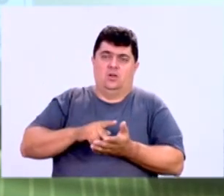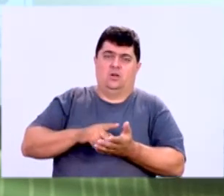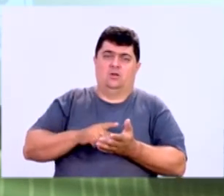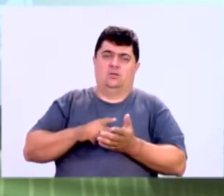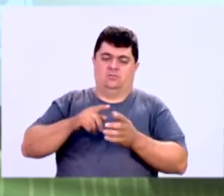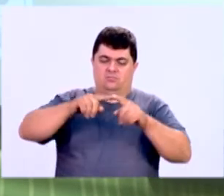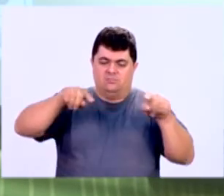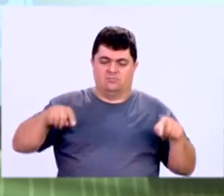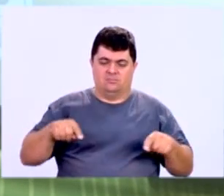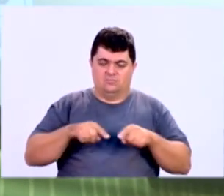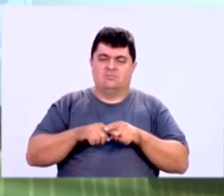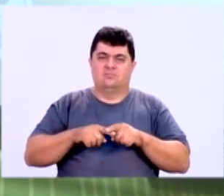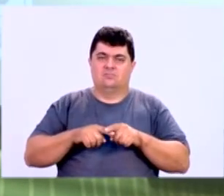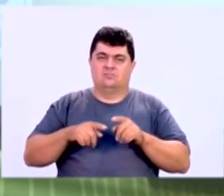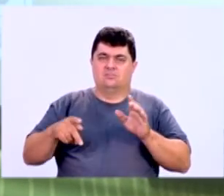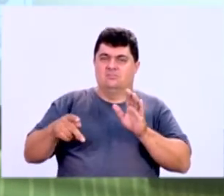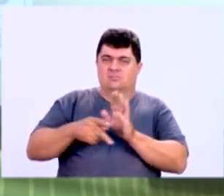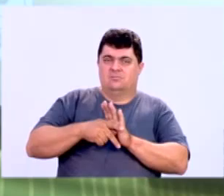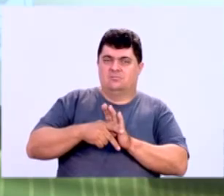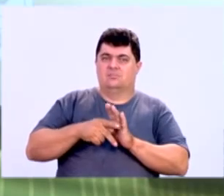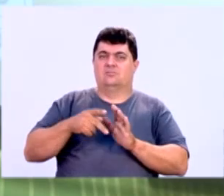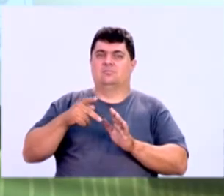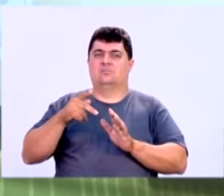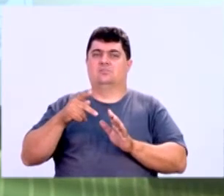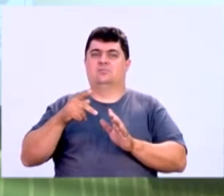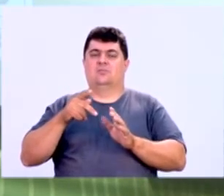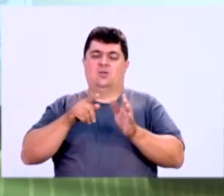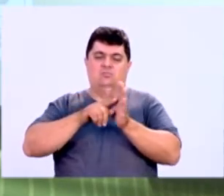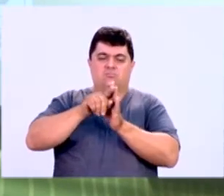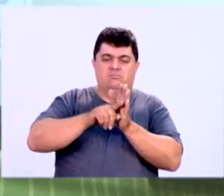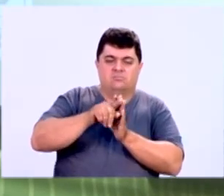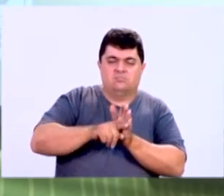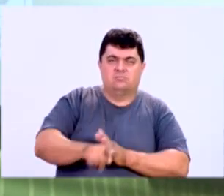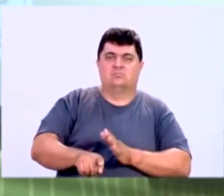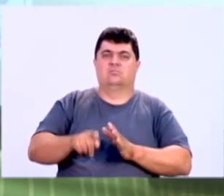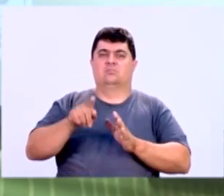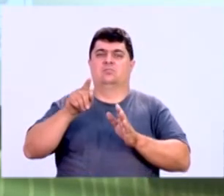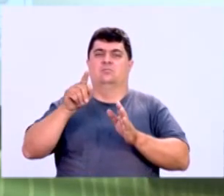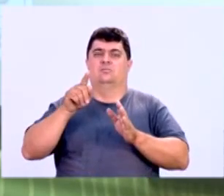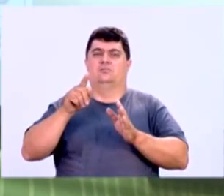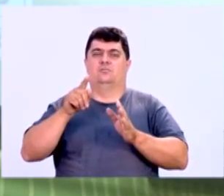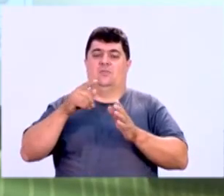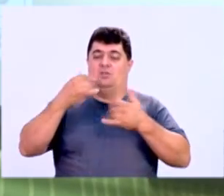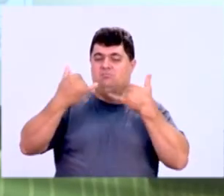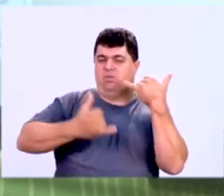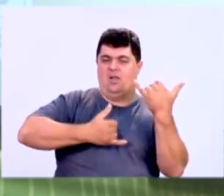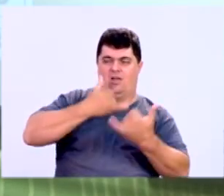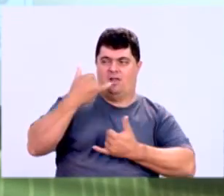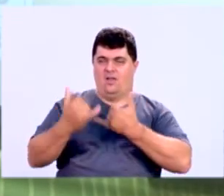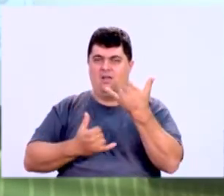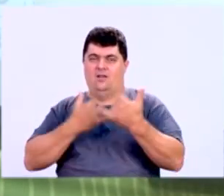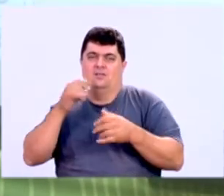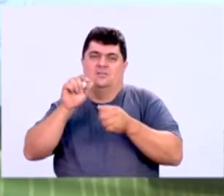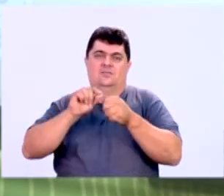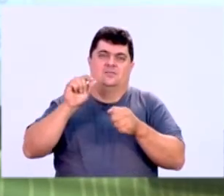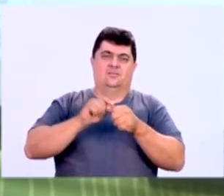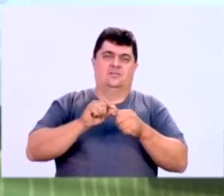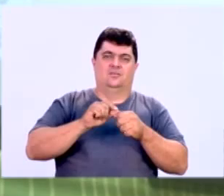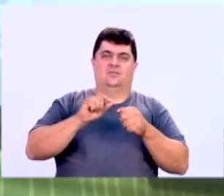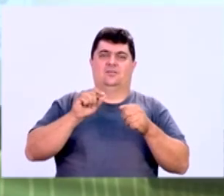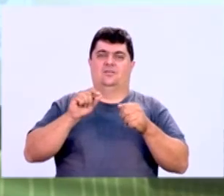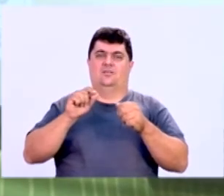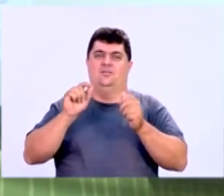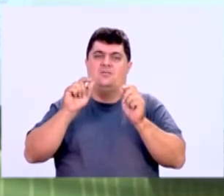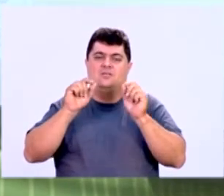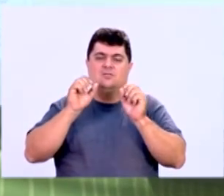de aula, onde você promove um debate, um questionário, um jogo que você realizou como uma forma